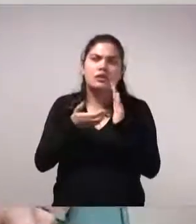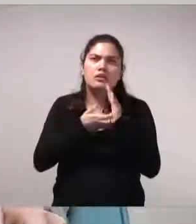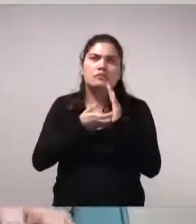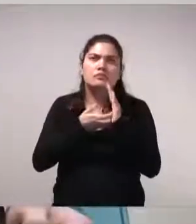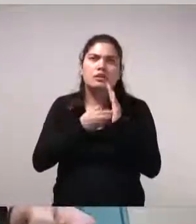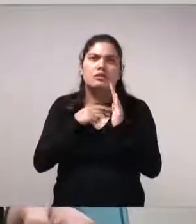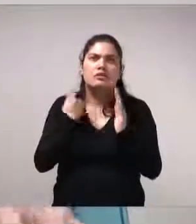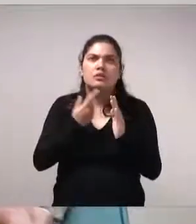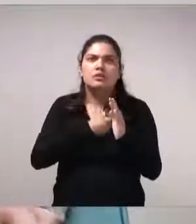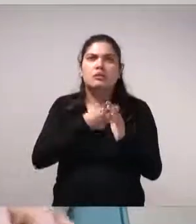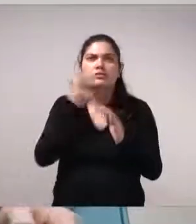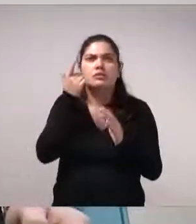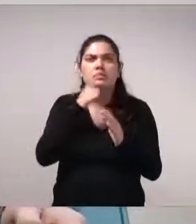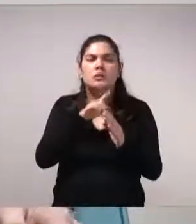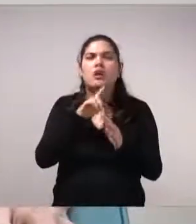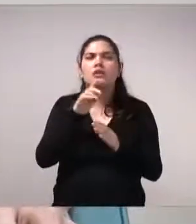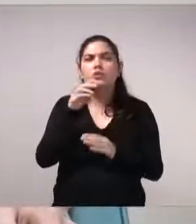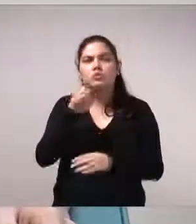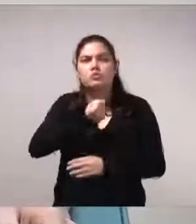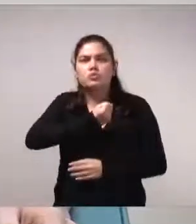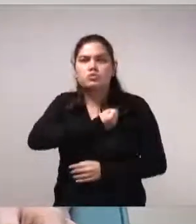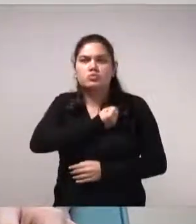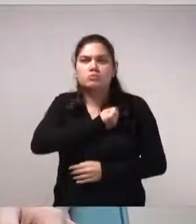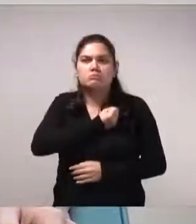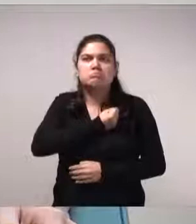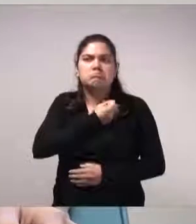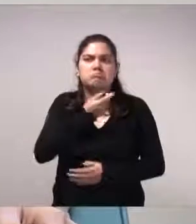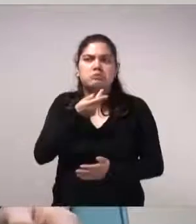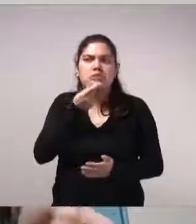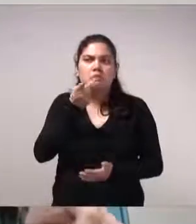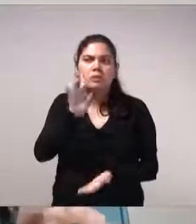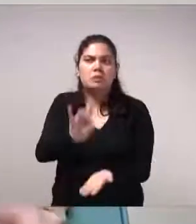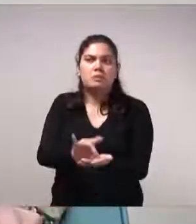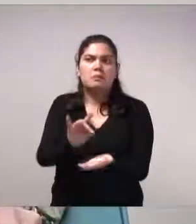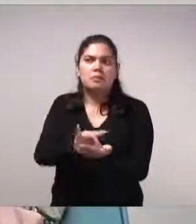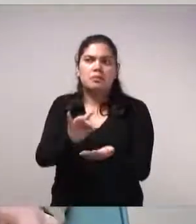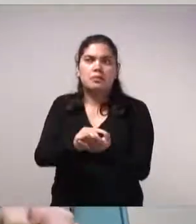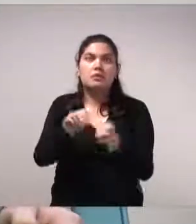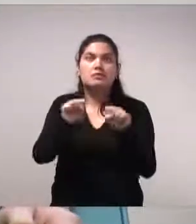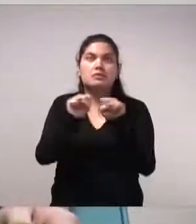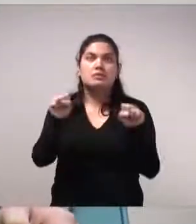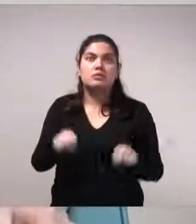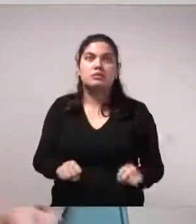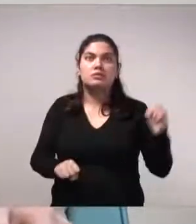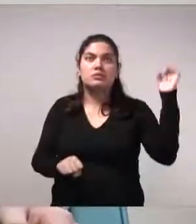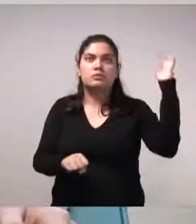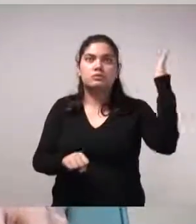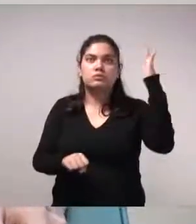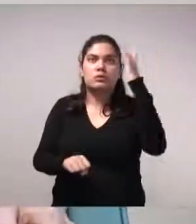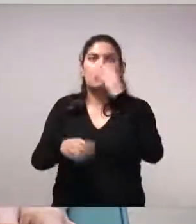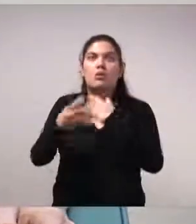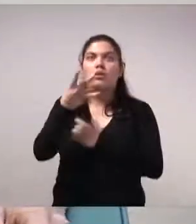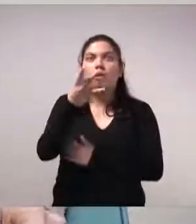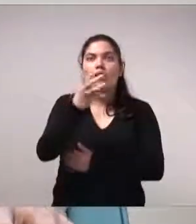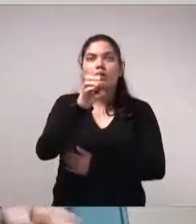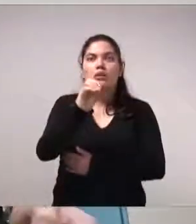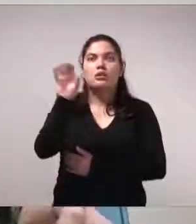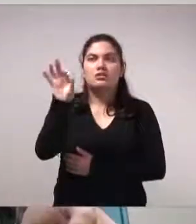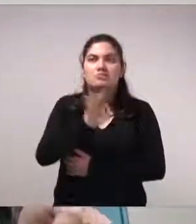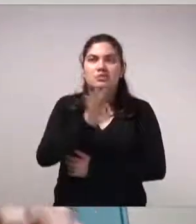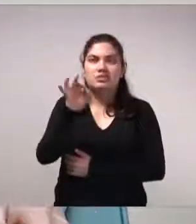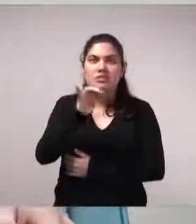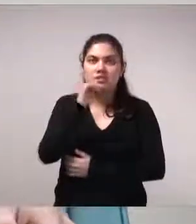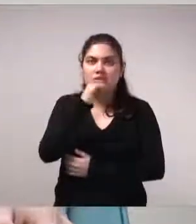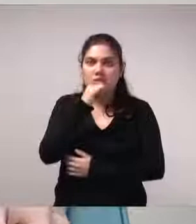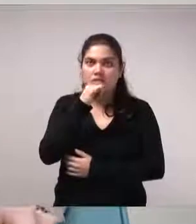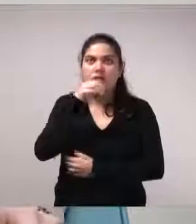gente pode chegar num número bastante realista de que o sistema de ar-condicionado ele é responsável praticamente por 40% do consumo energético de